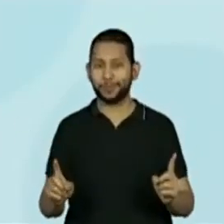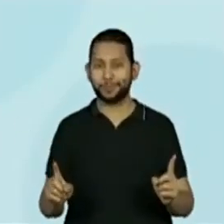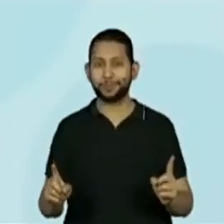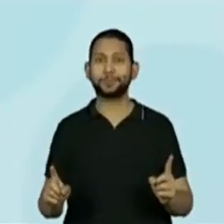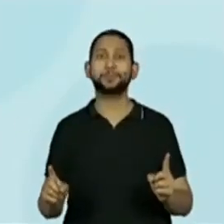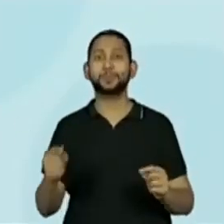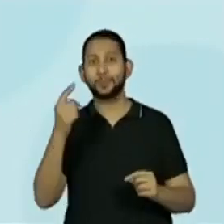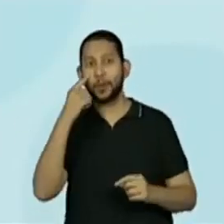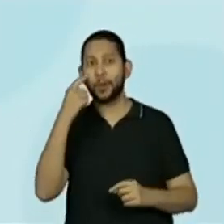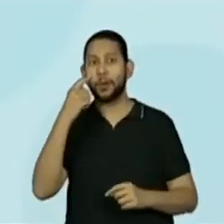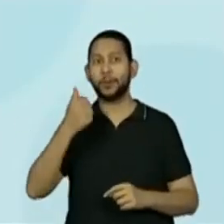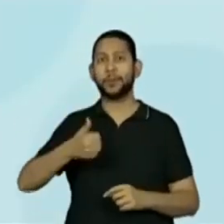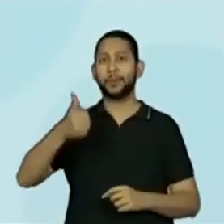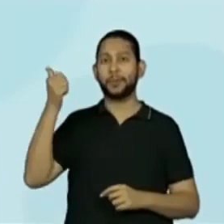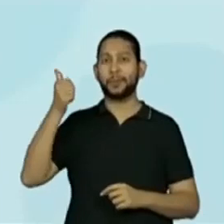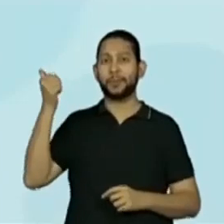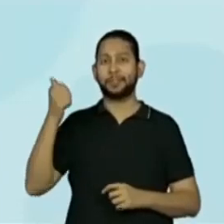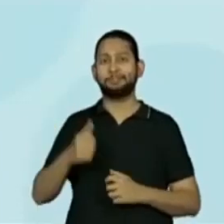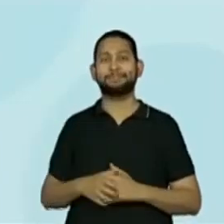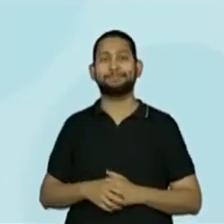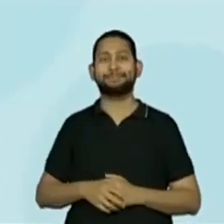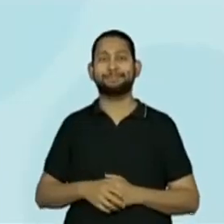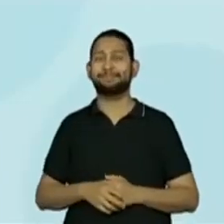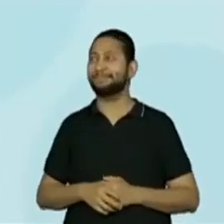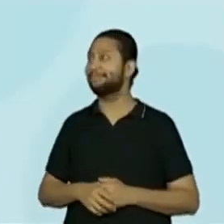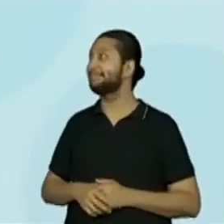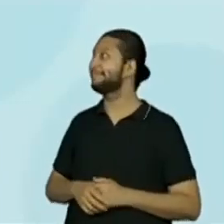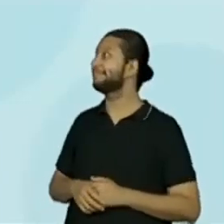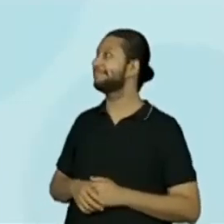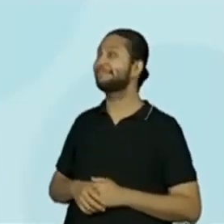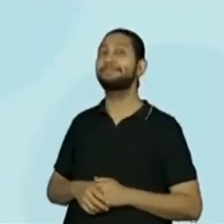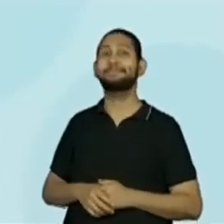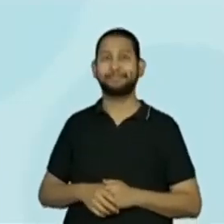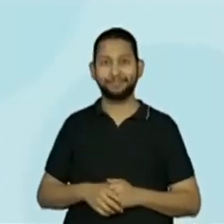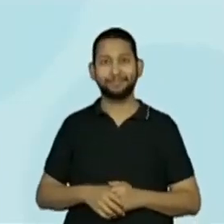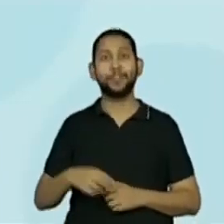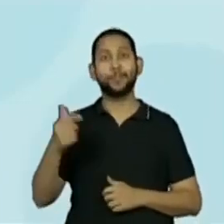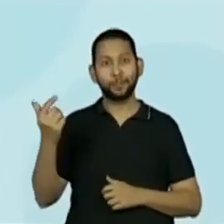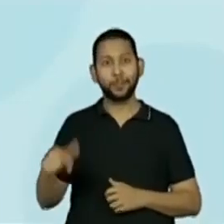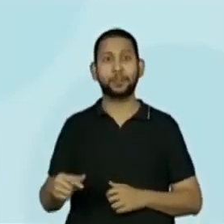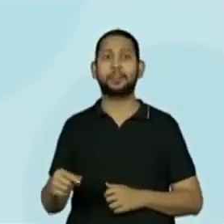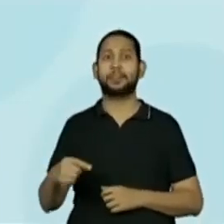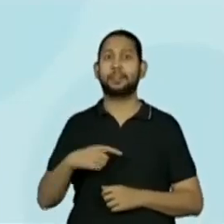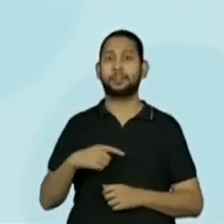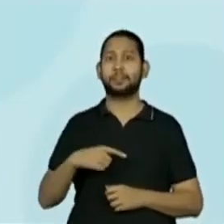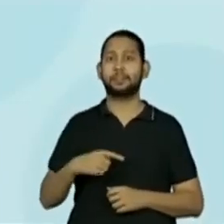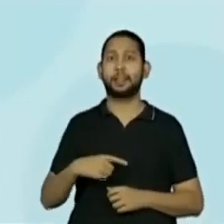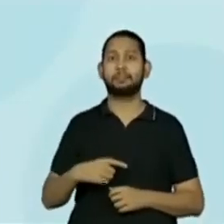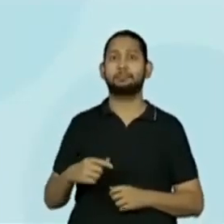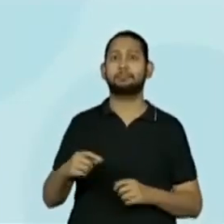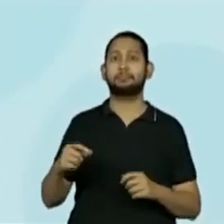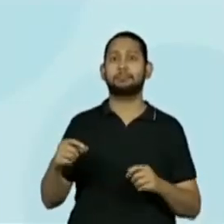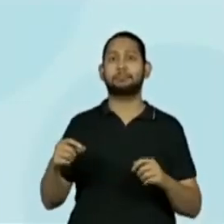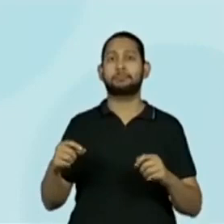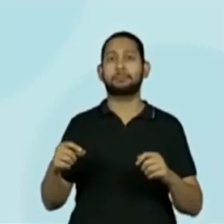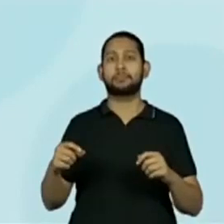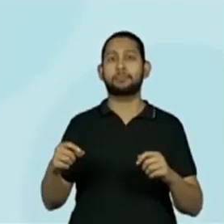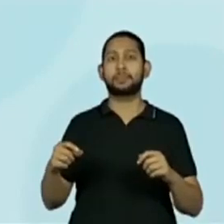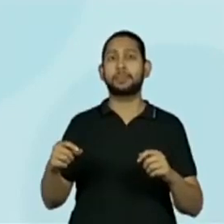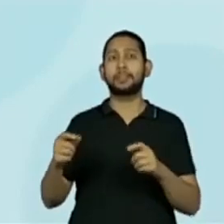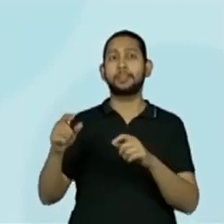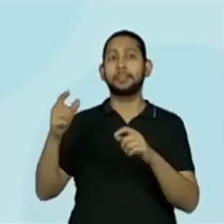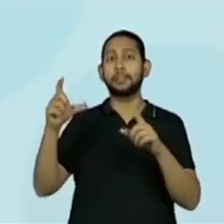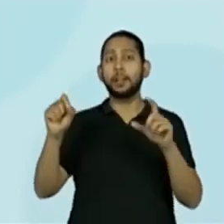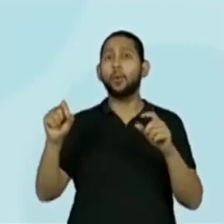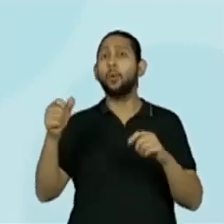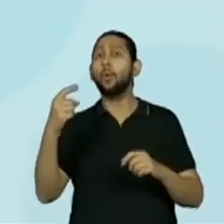dezena de milhar. Olha só, outra dezena de milhar. O que acontece? Quem é